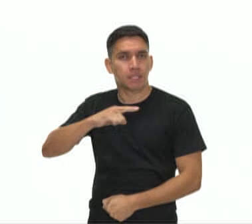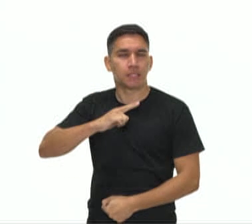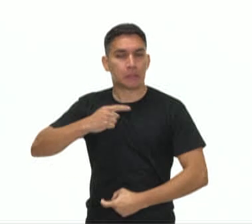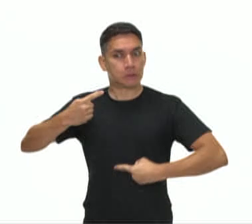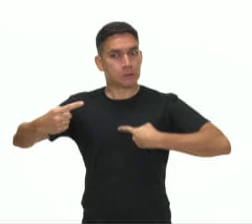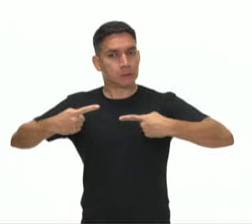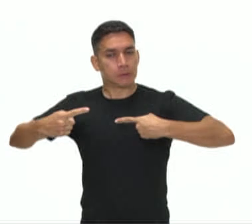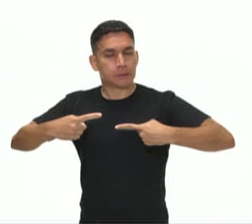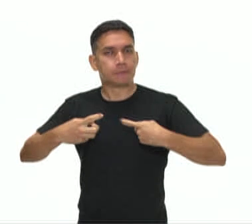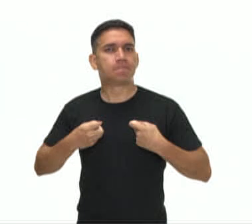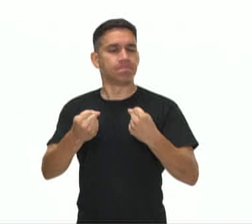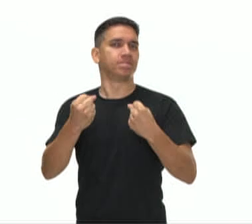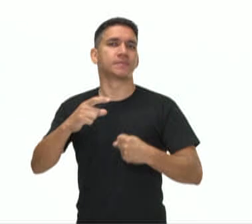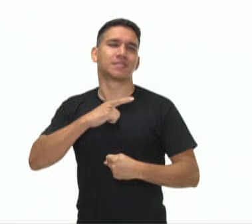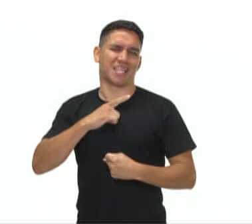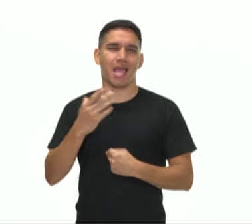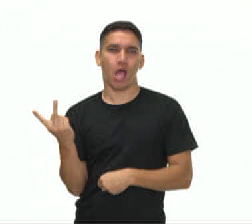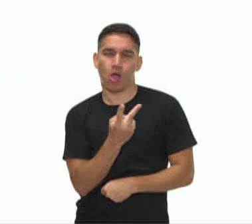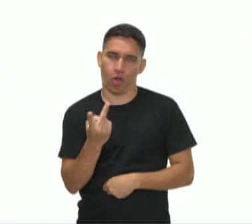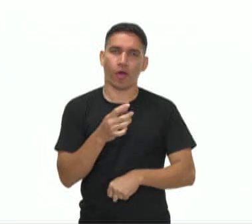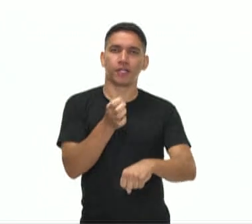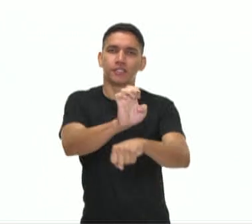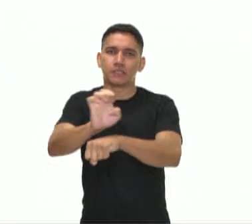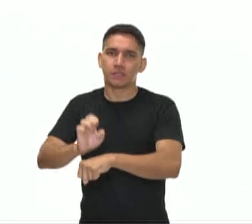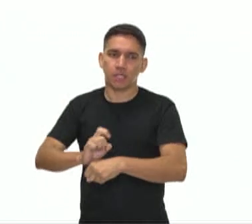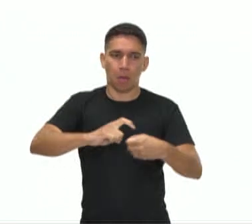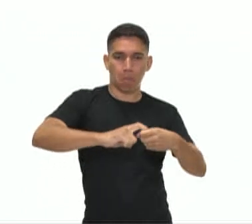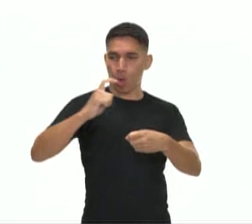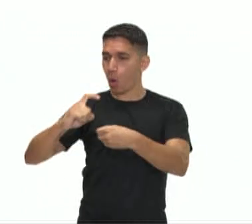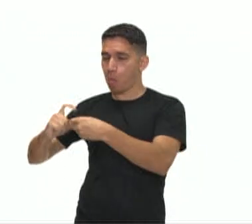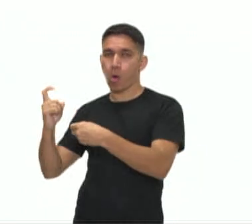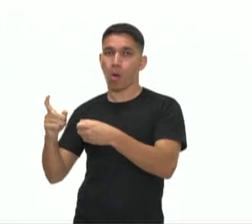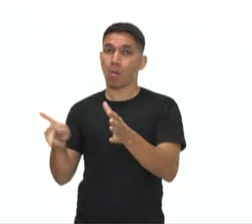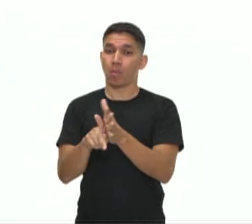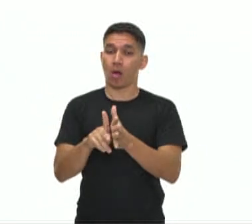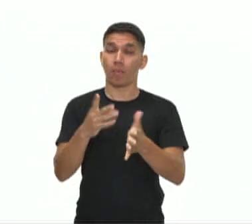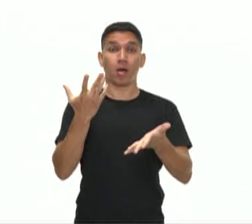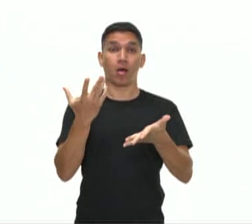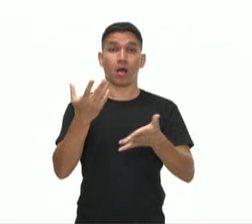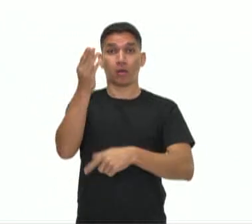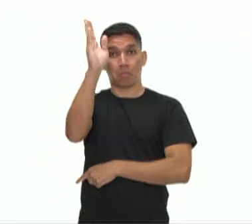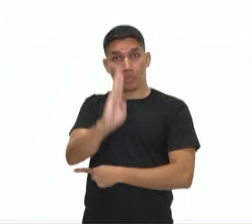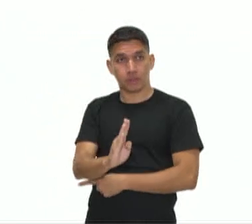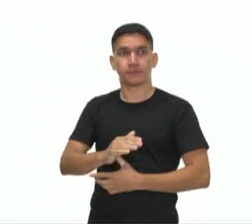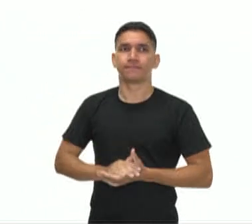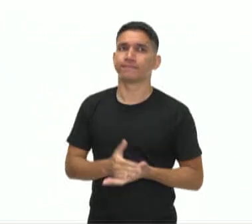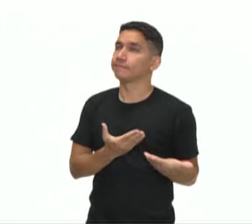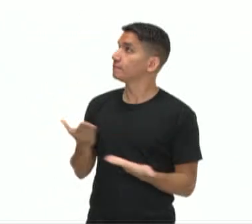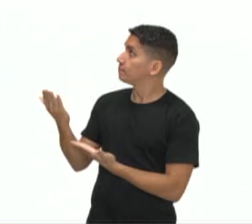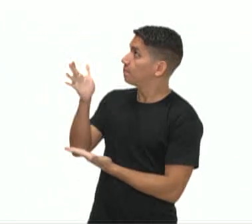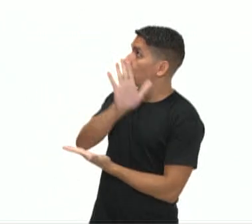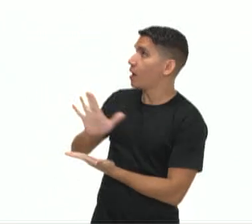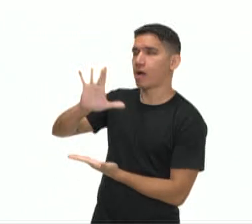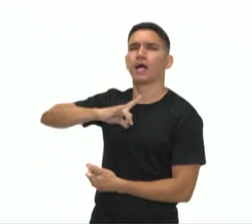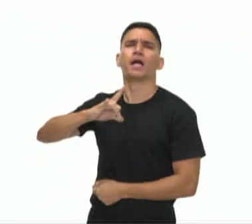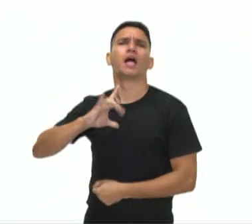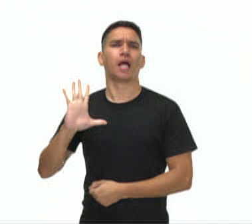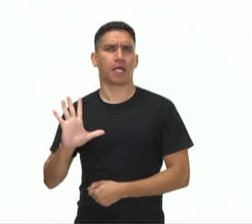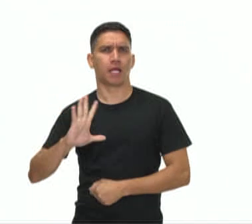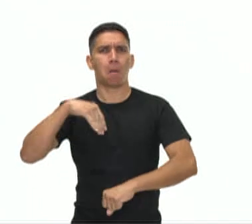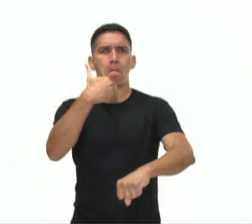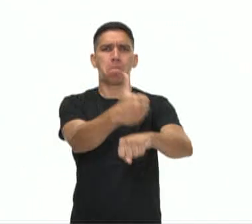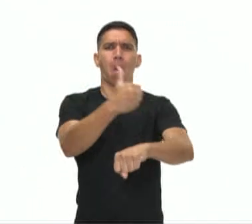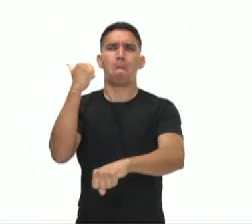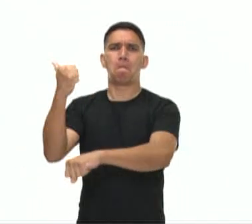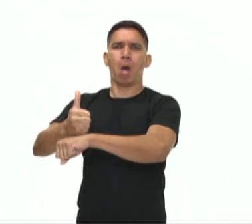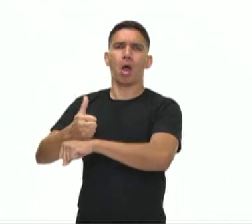os estados, relativamente autônomos frente à União. Na imagem ali temos os coronéis de São Paulo e Minas